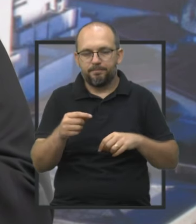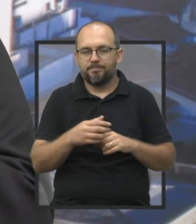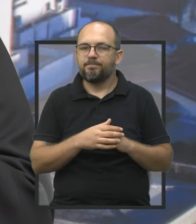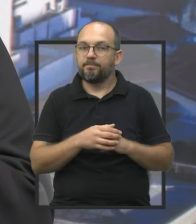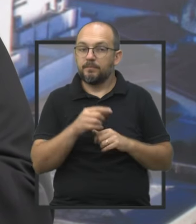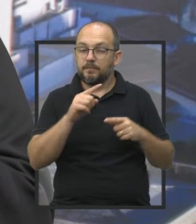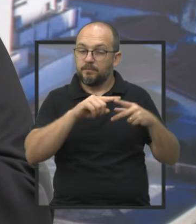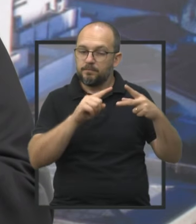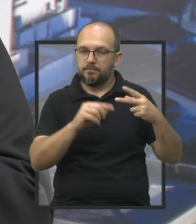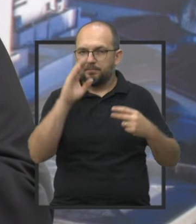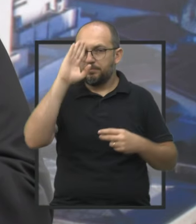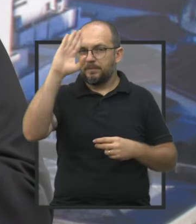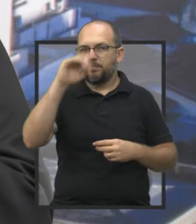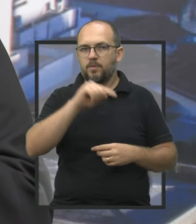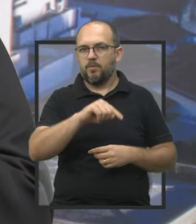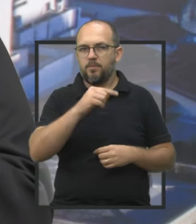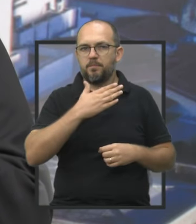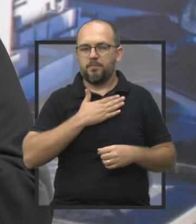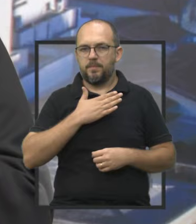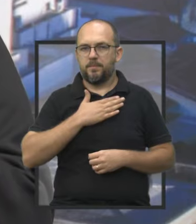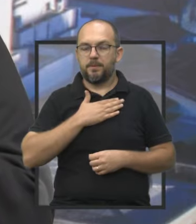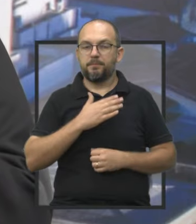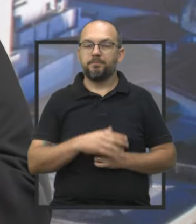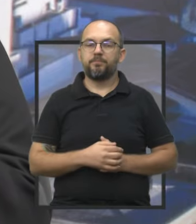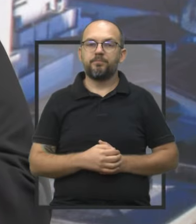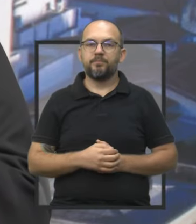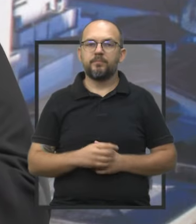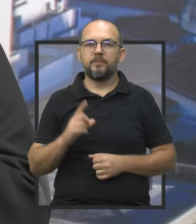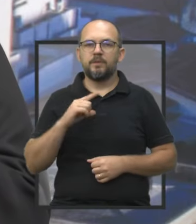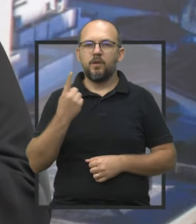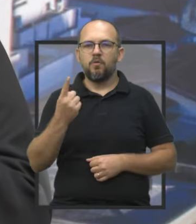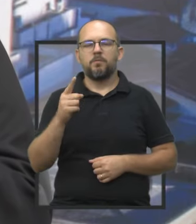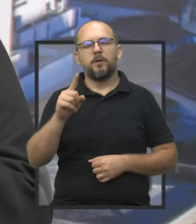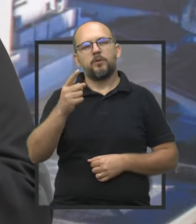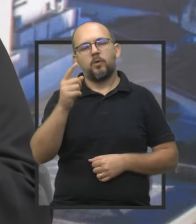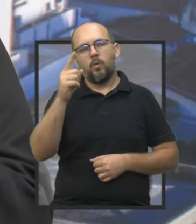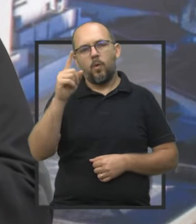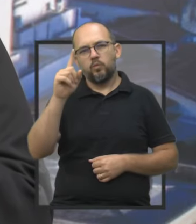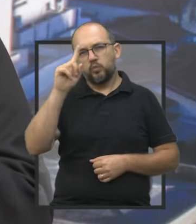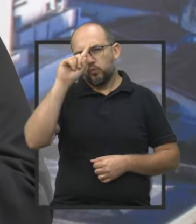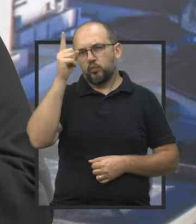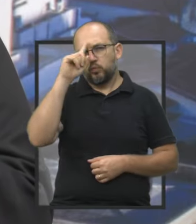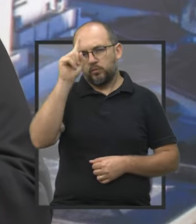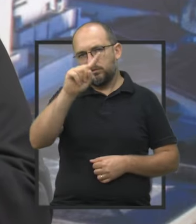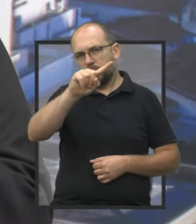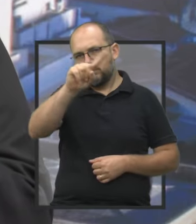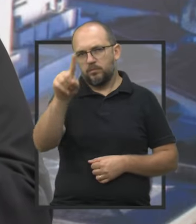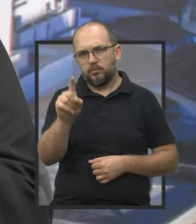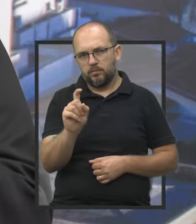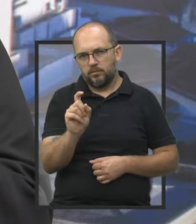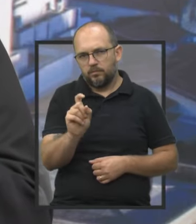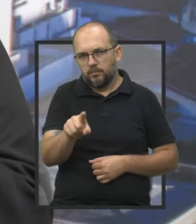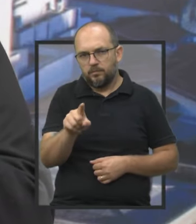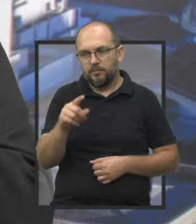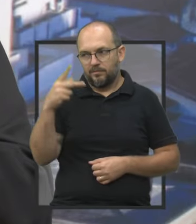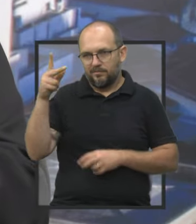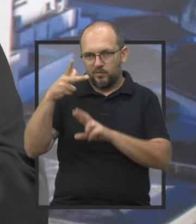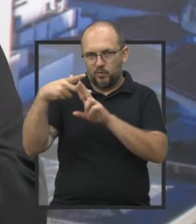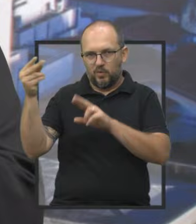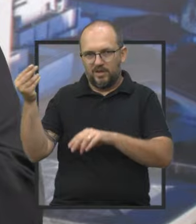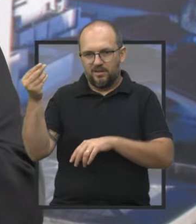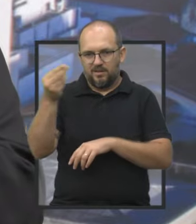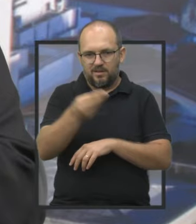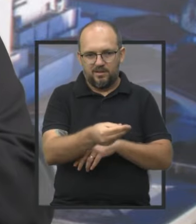são latentes. Há um ponto de interrogação acerca dessas contrapartidas da UNOeste. Deveria